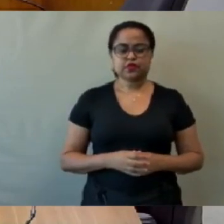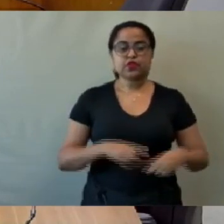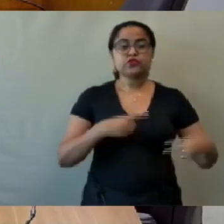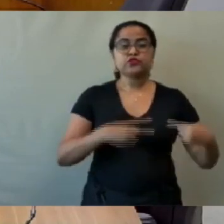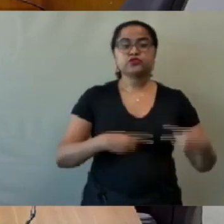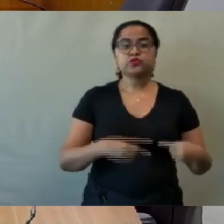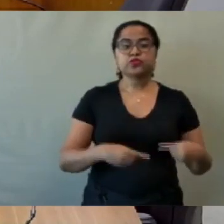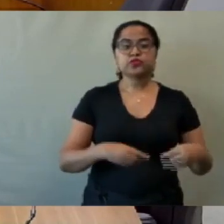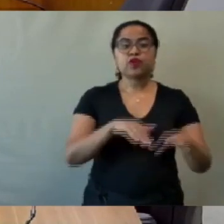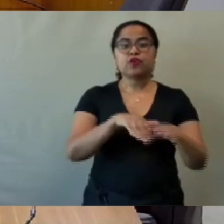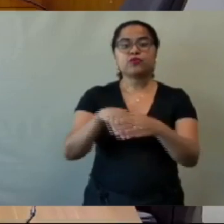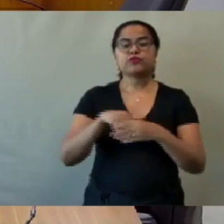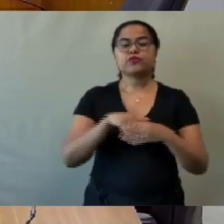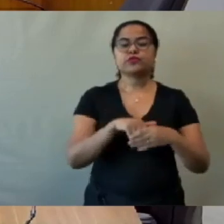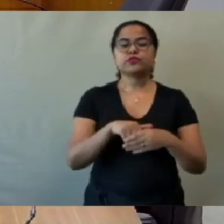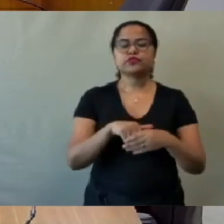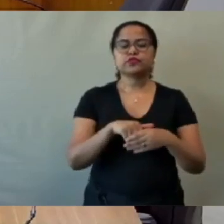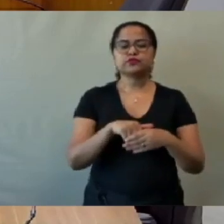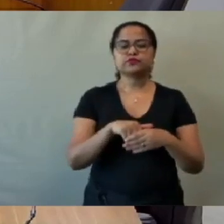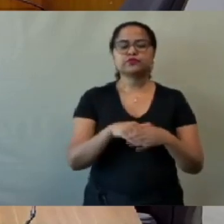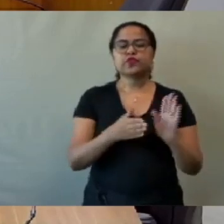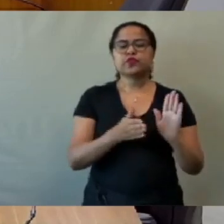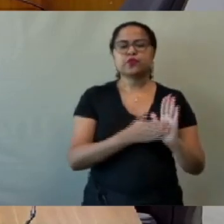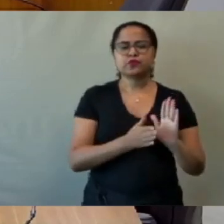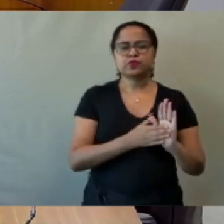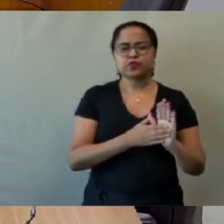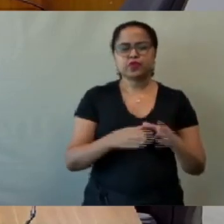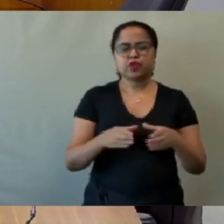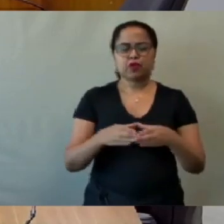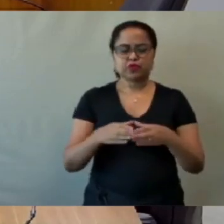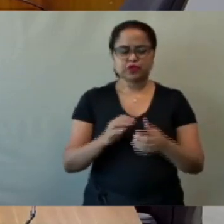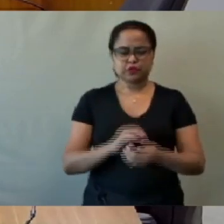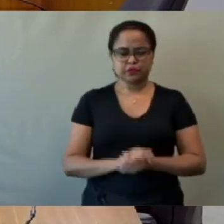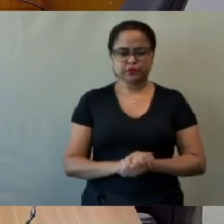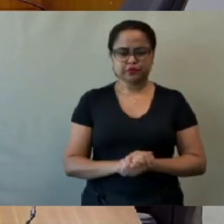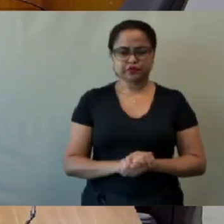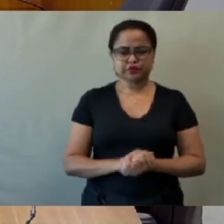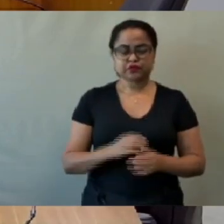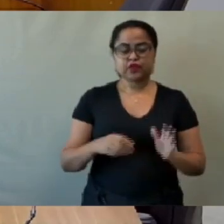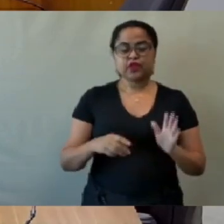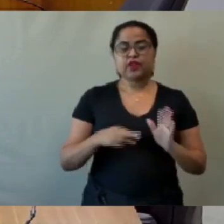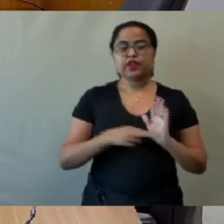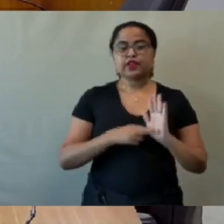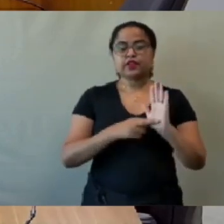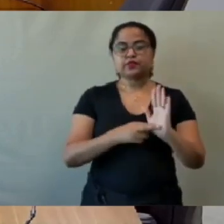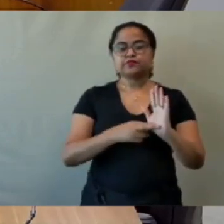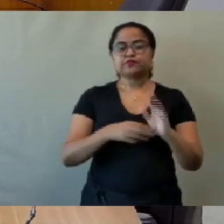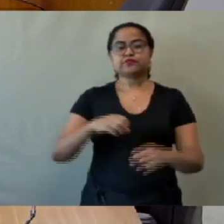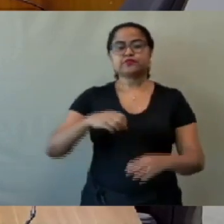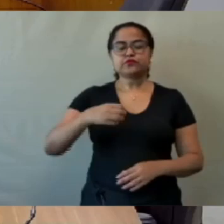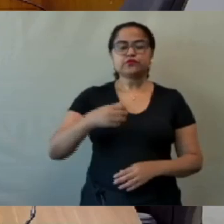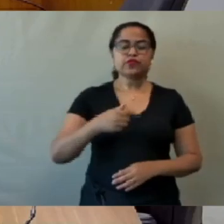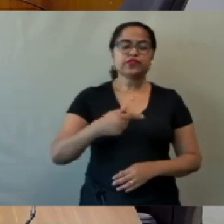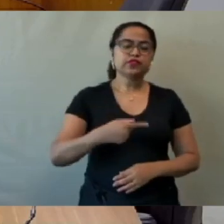Discussão e votação. Preposições da comissão. Requerimento de comissão